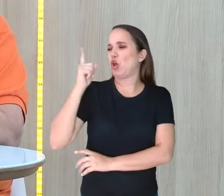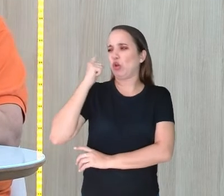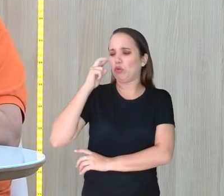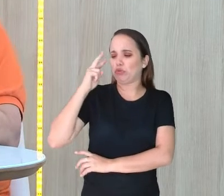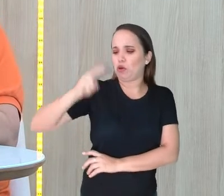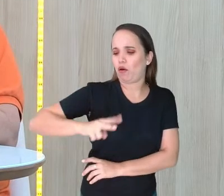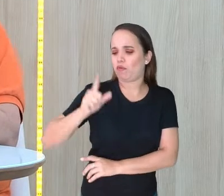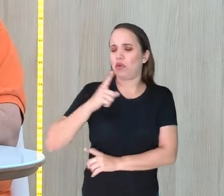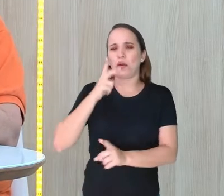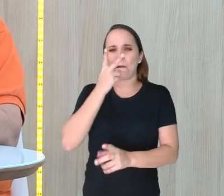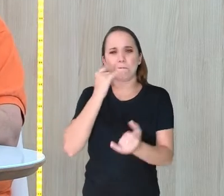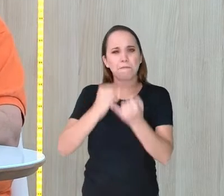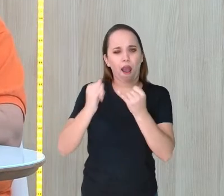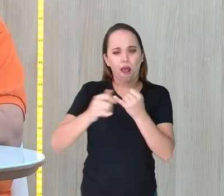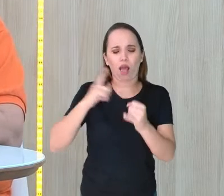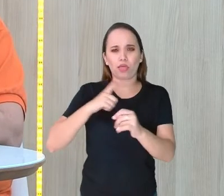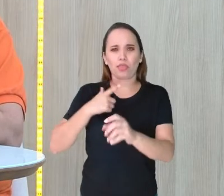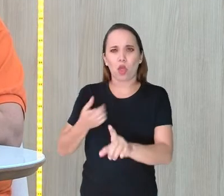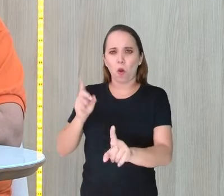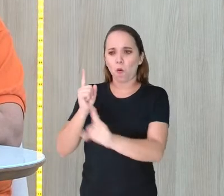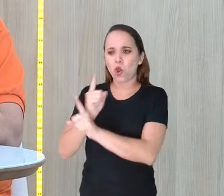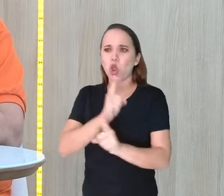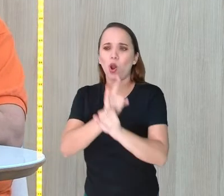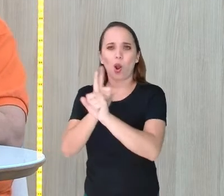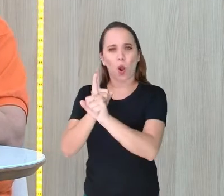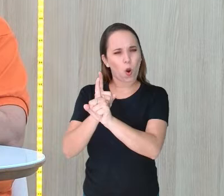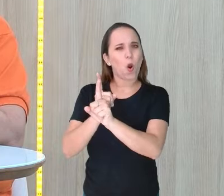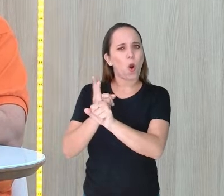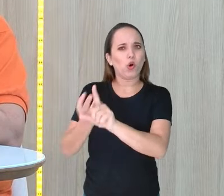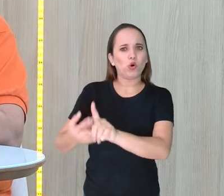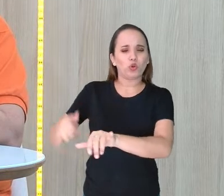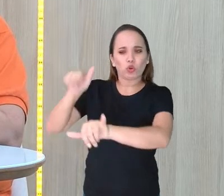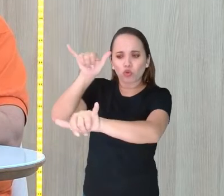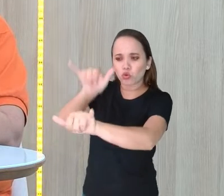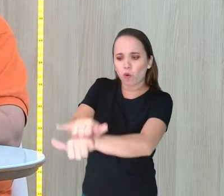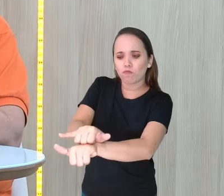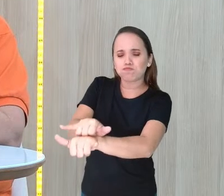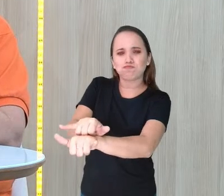encontro da fêmea com o macho, ser uma reprodução, né,